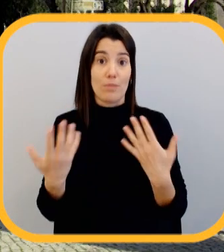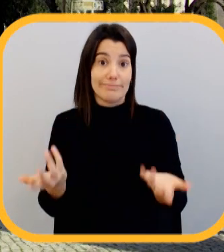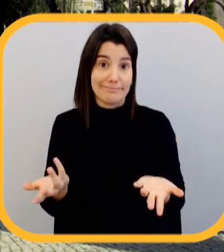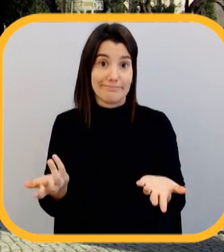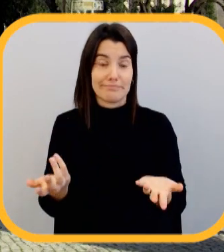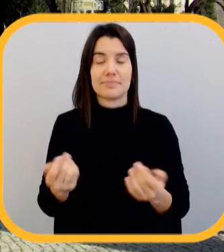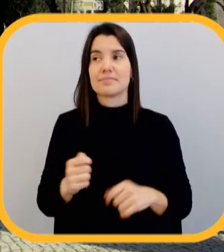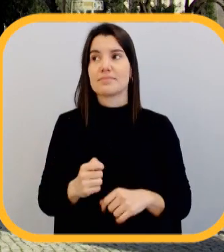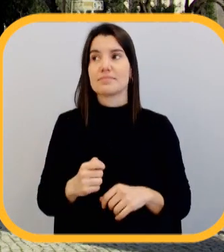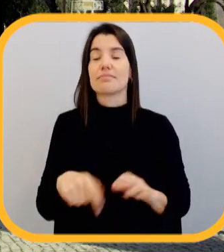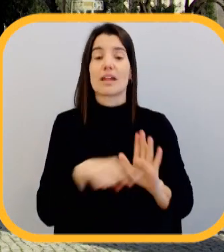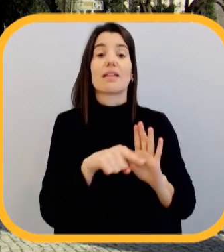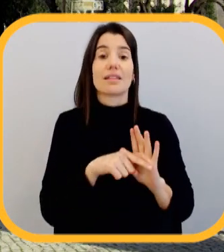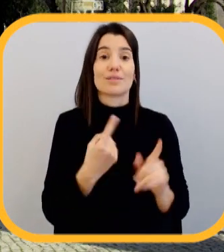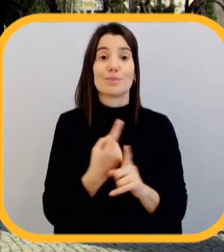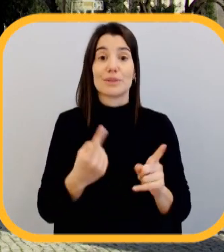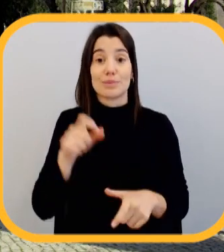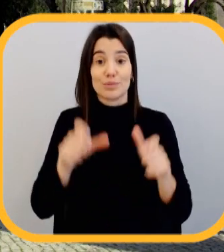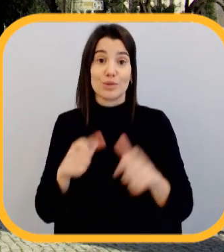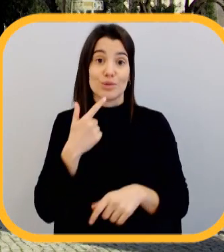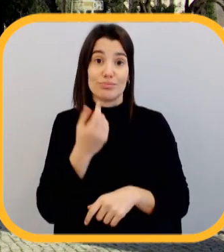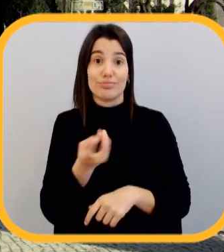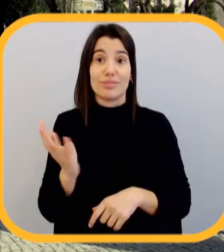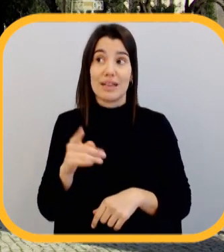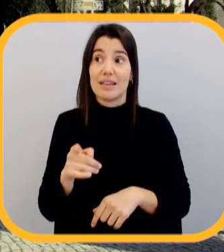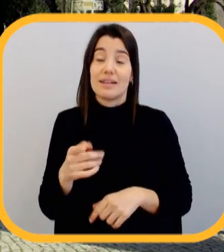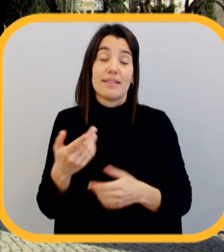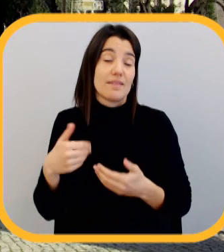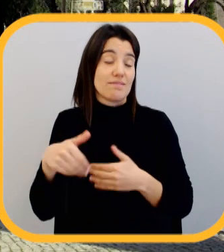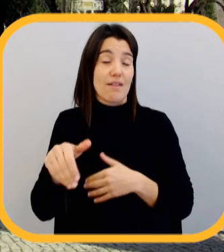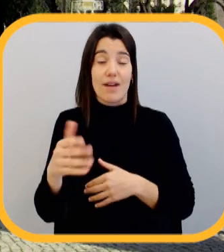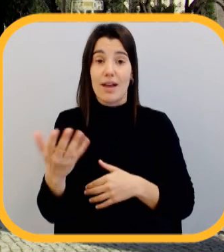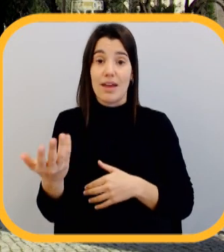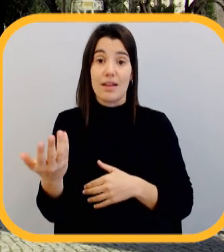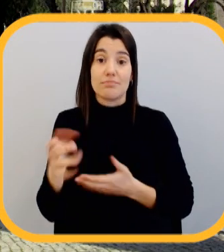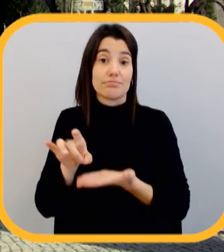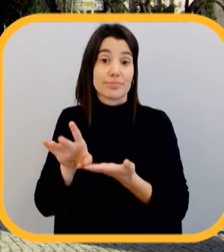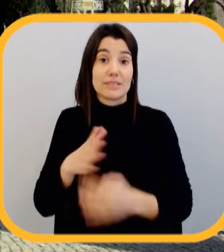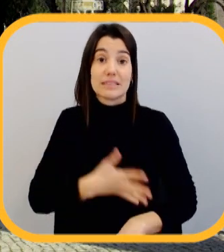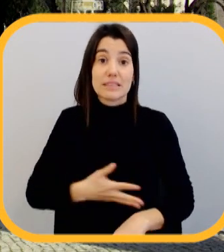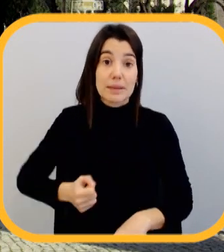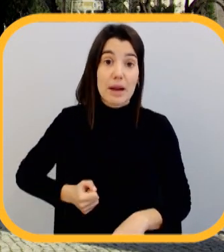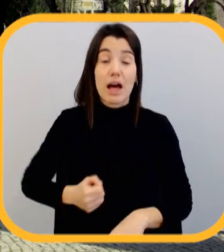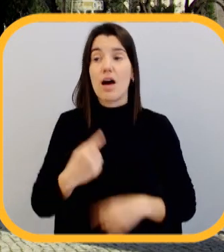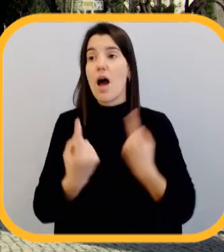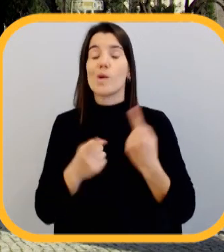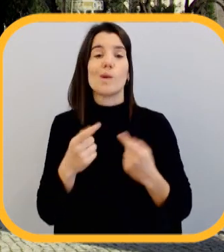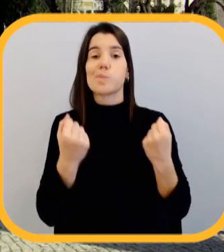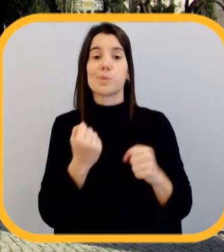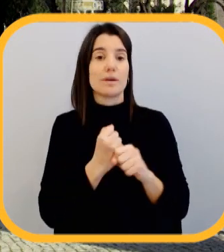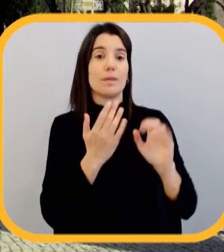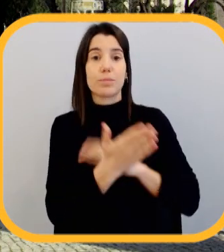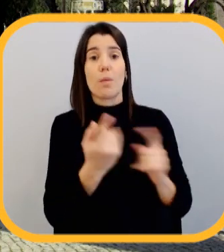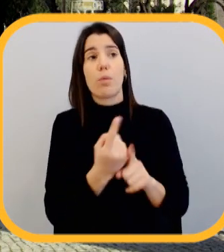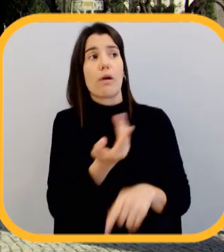dinheiro na mão de obra, não é? E as desvantagens é que vai haver muita gente que ou vai ser desempregada e outros